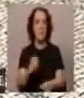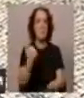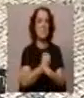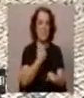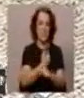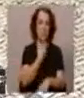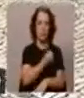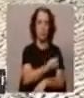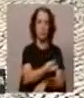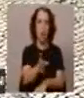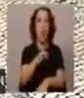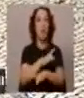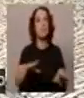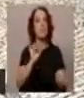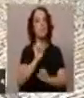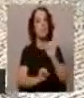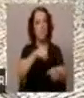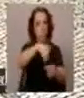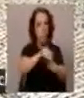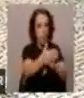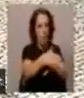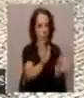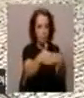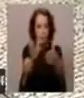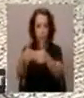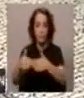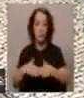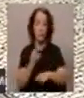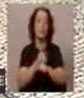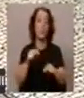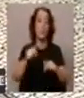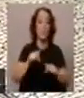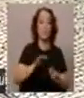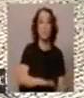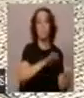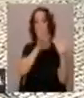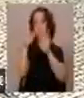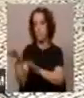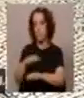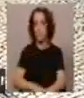particularmente os hospitalares, encerrados exatamente devido à mobilização para esta paralisação.